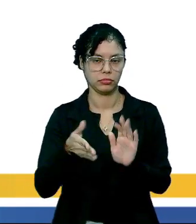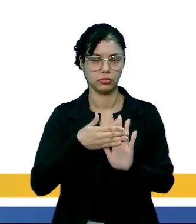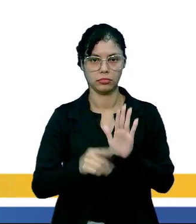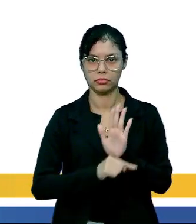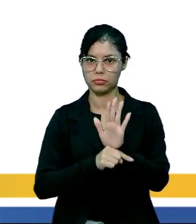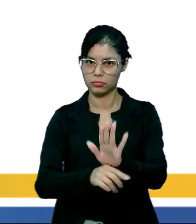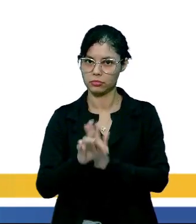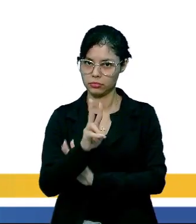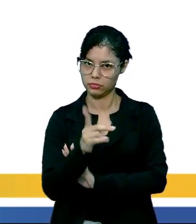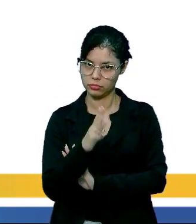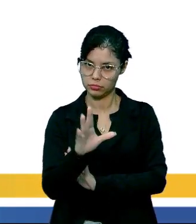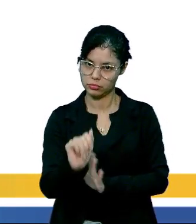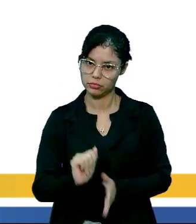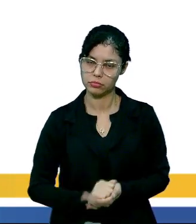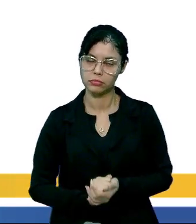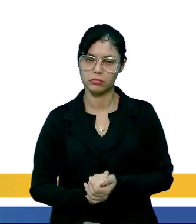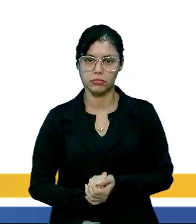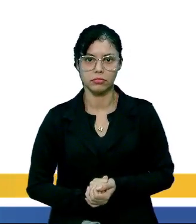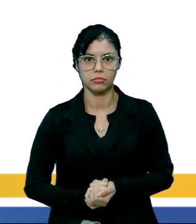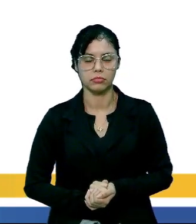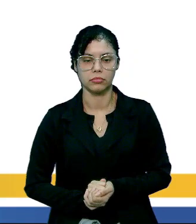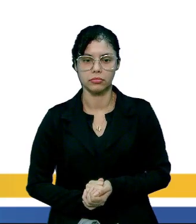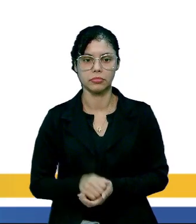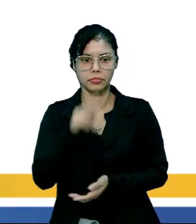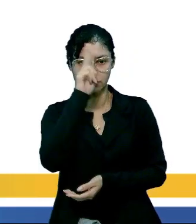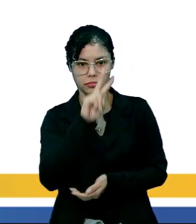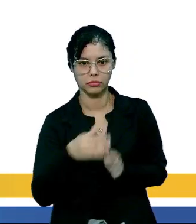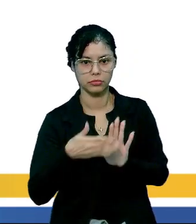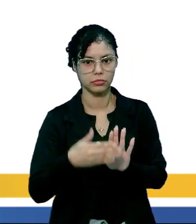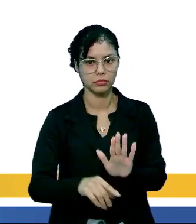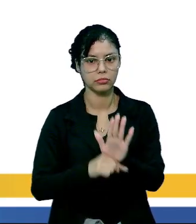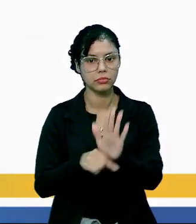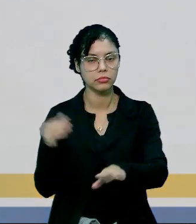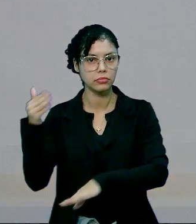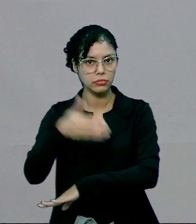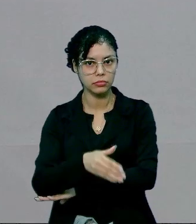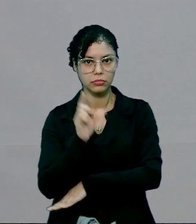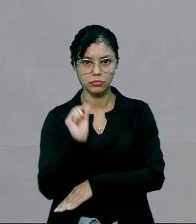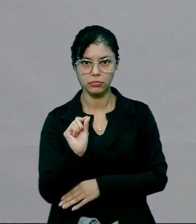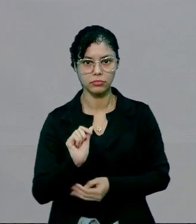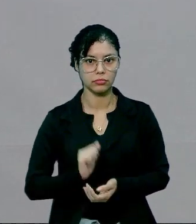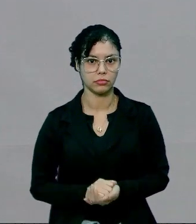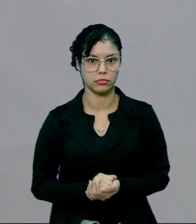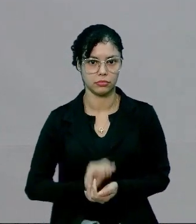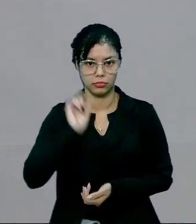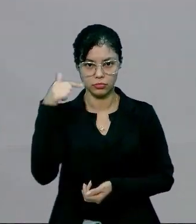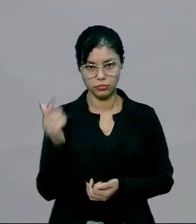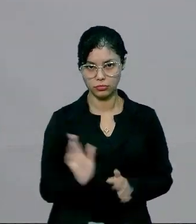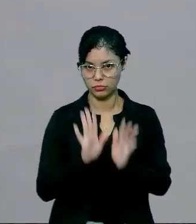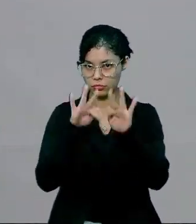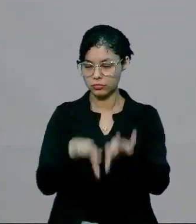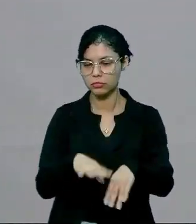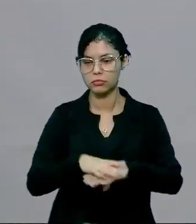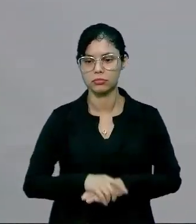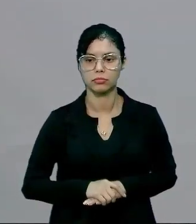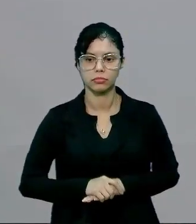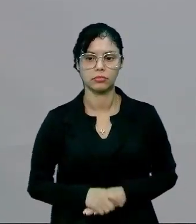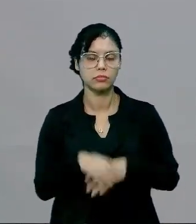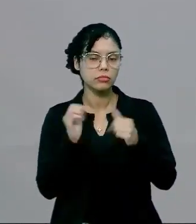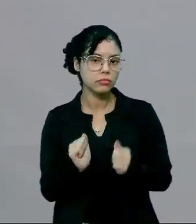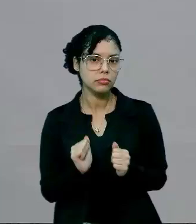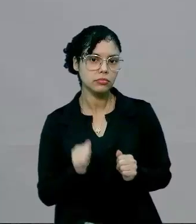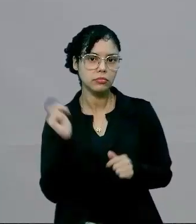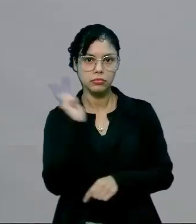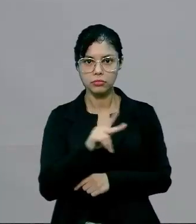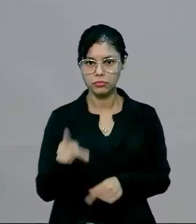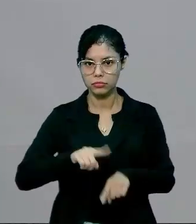de uma proposta de intervenção? Lembrando que a nossa proposta de intervenção, ela é lá na conclusão. Então, eu posso,